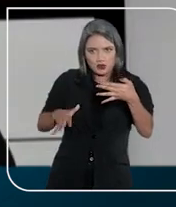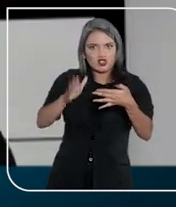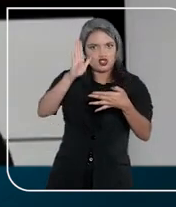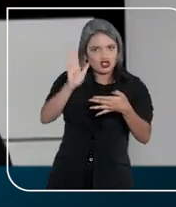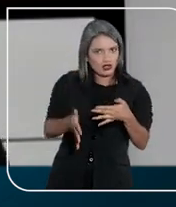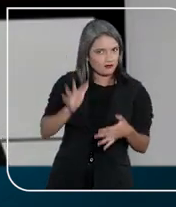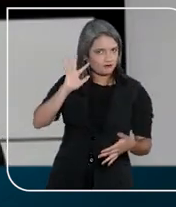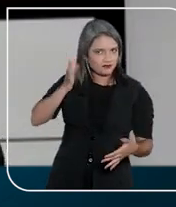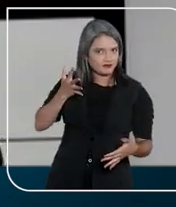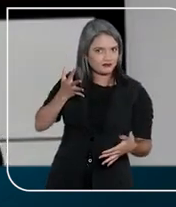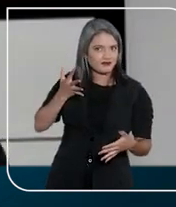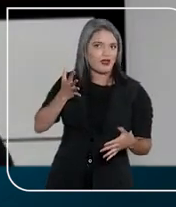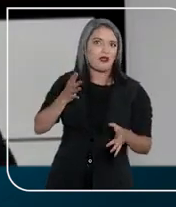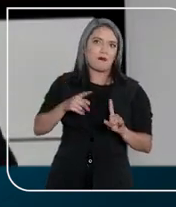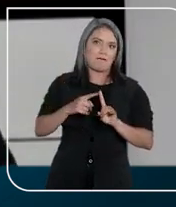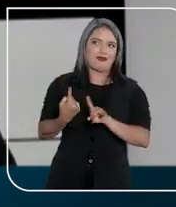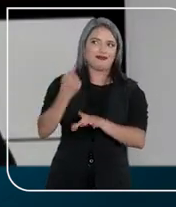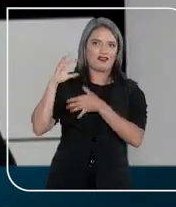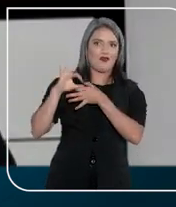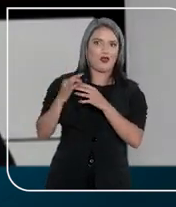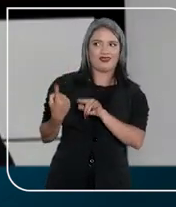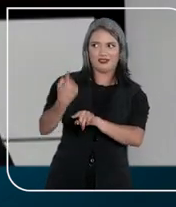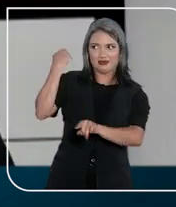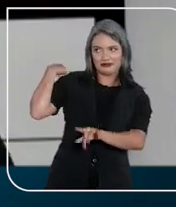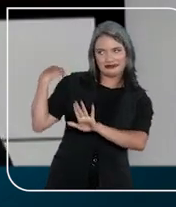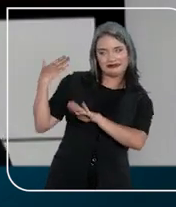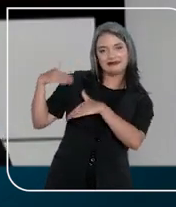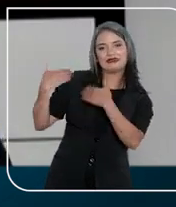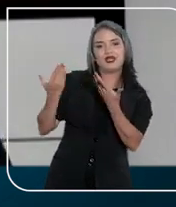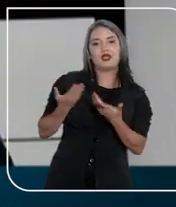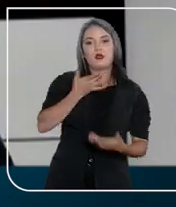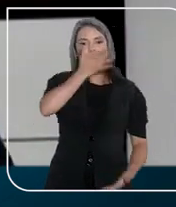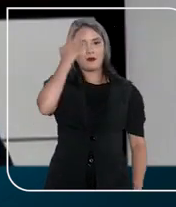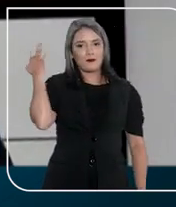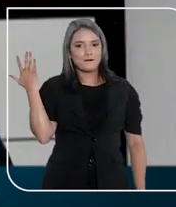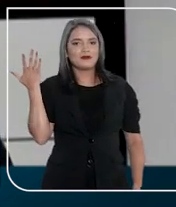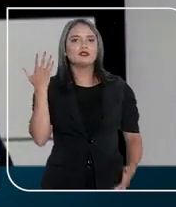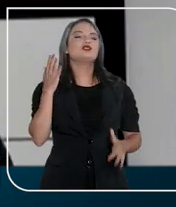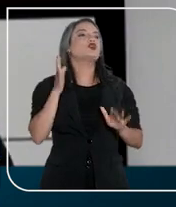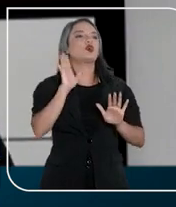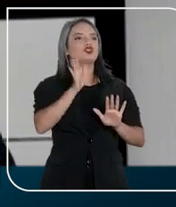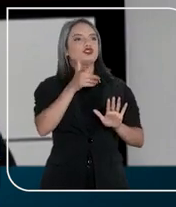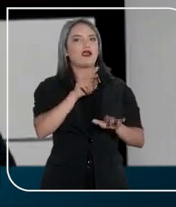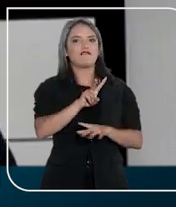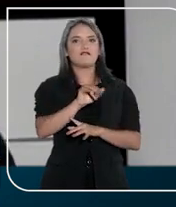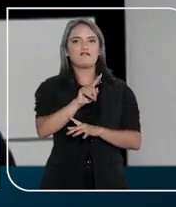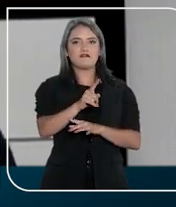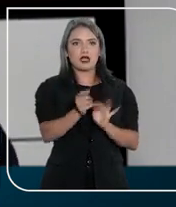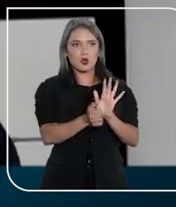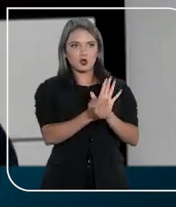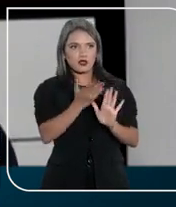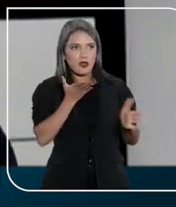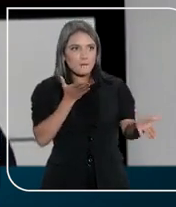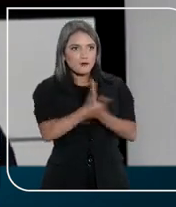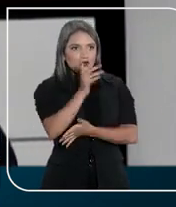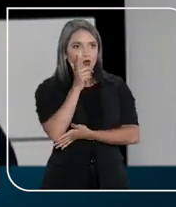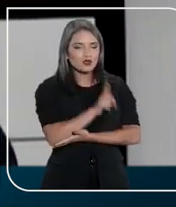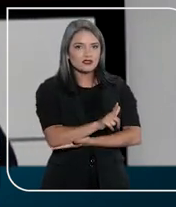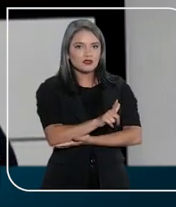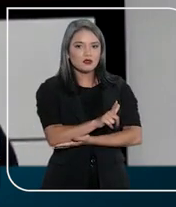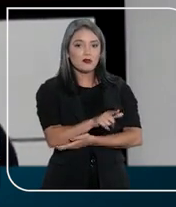evolução. Nós tínhamos um primeiro entendimento de que o candidato, ainda que aprovado dentro do número de vagas, sequer direito à nomeação ele